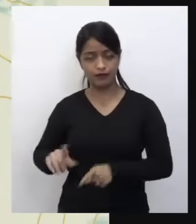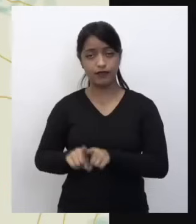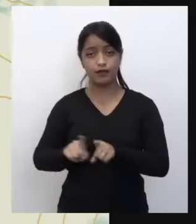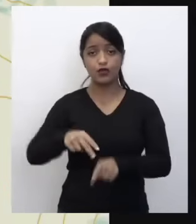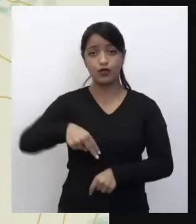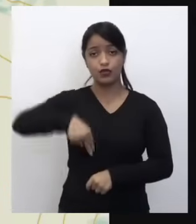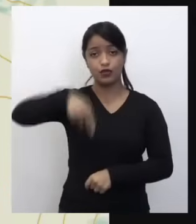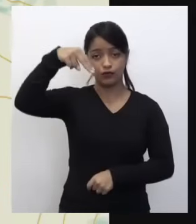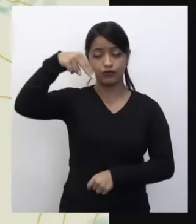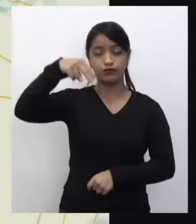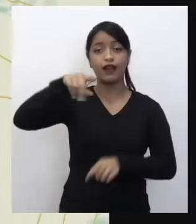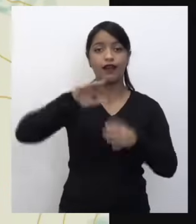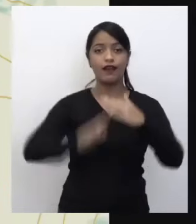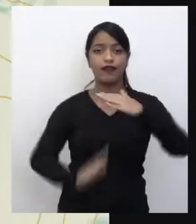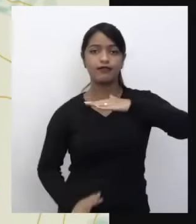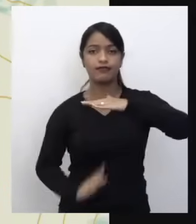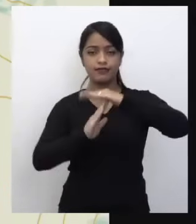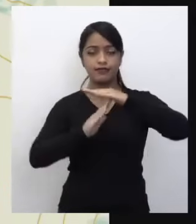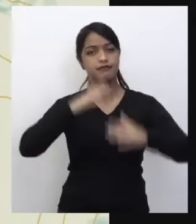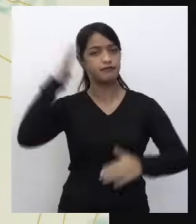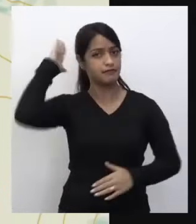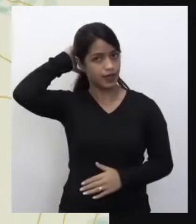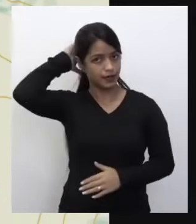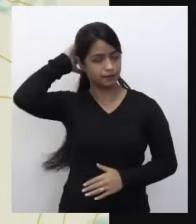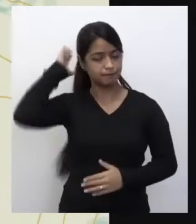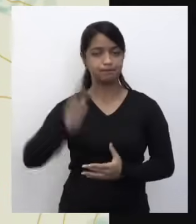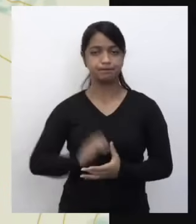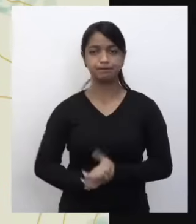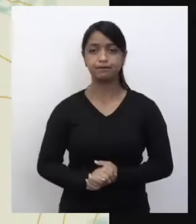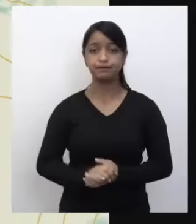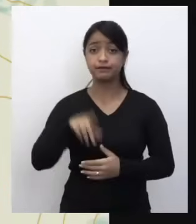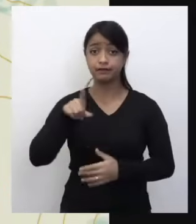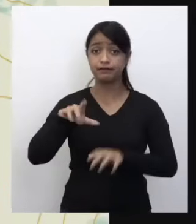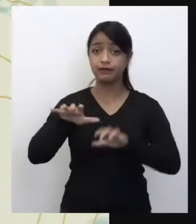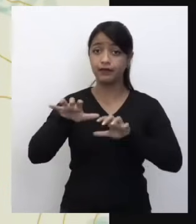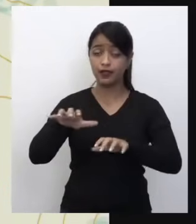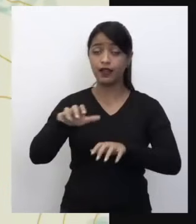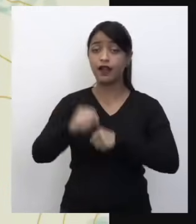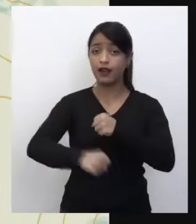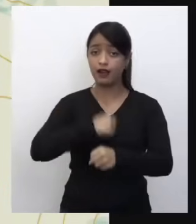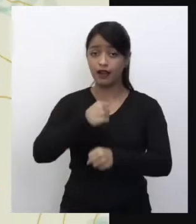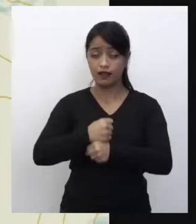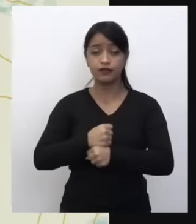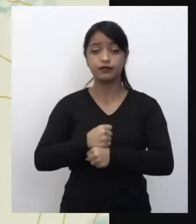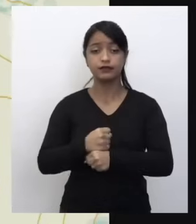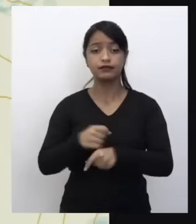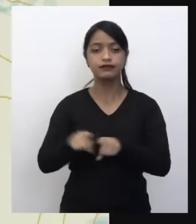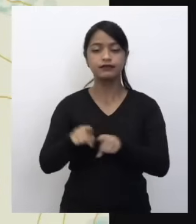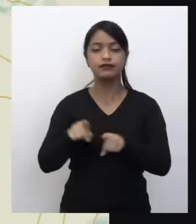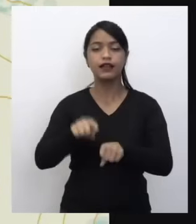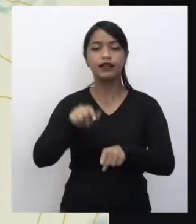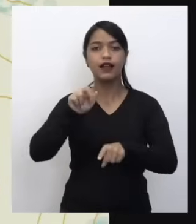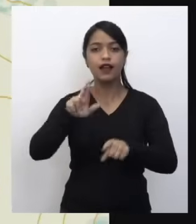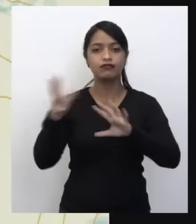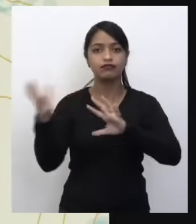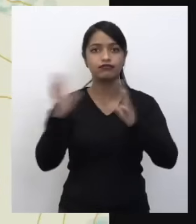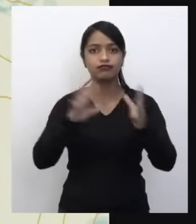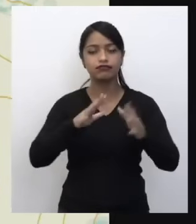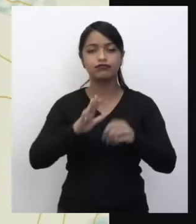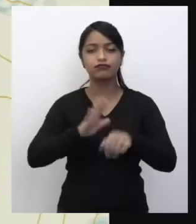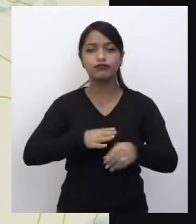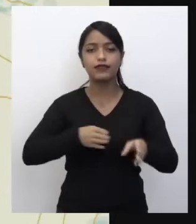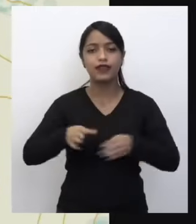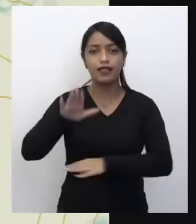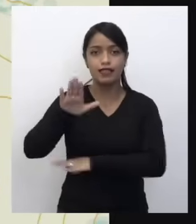norte do estado do Paraná. Essa condição é clássica para essa época do ano. Vale ressaltar que a umidade relativa do ar, no período da tarde, poderá